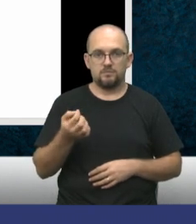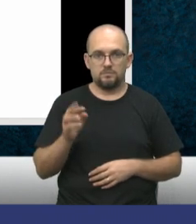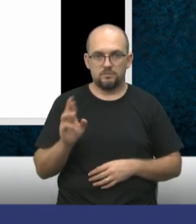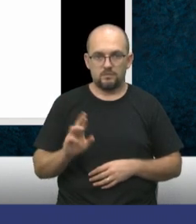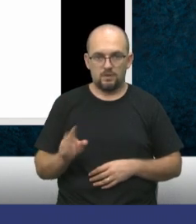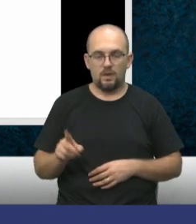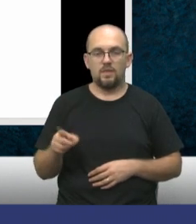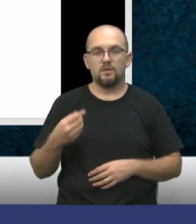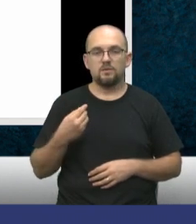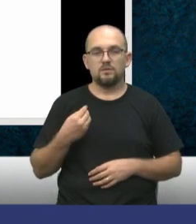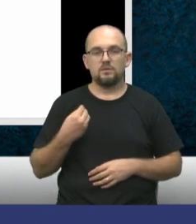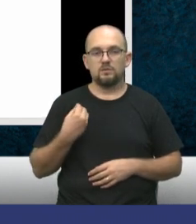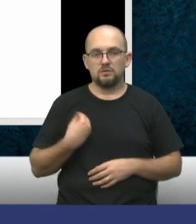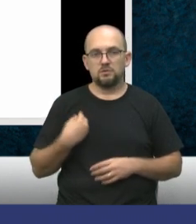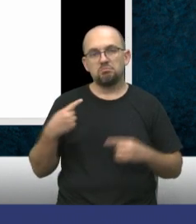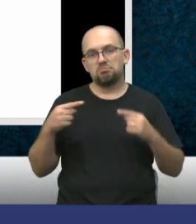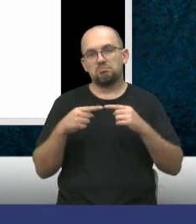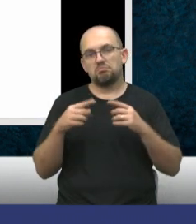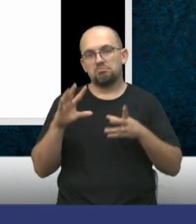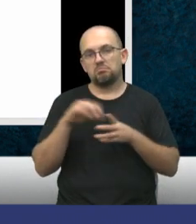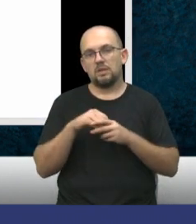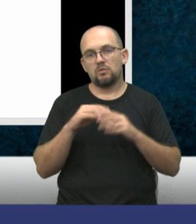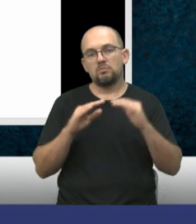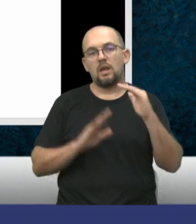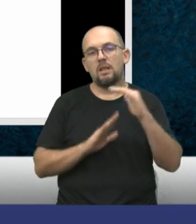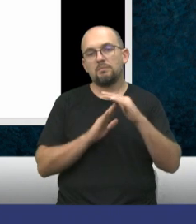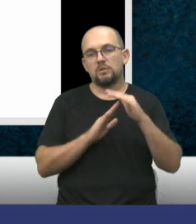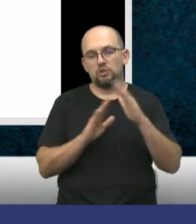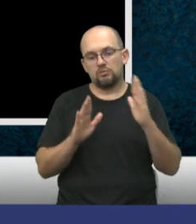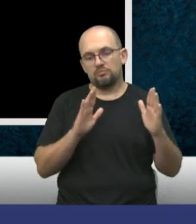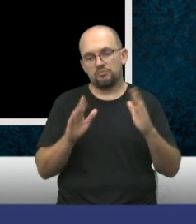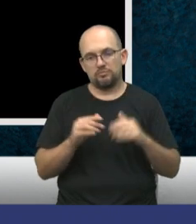220.274.860 está dentro do limite constitucional.